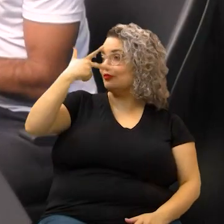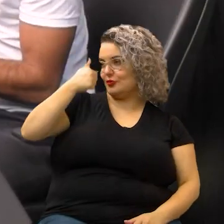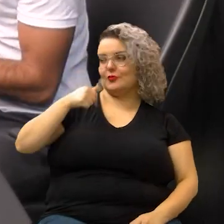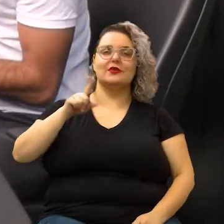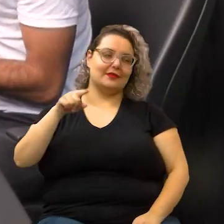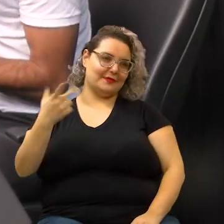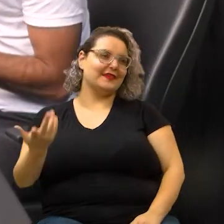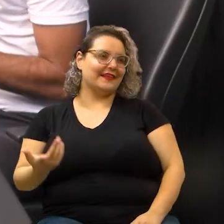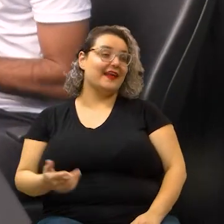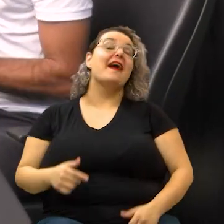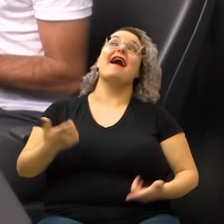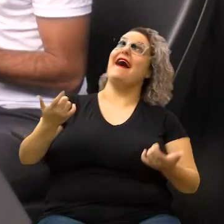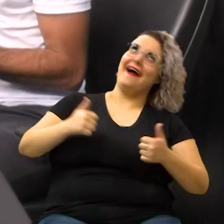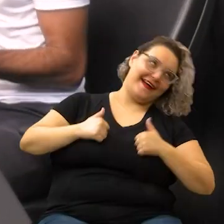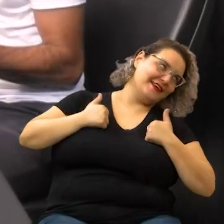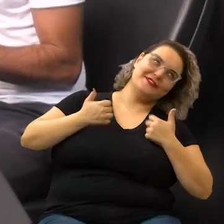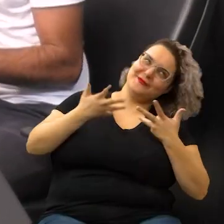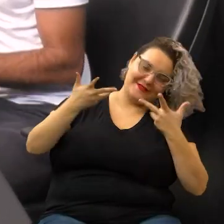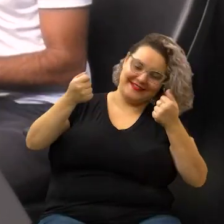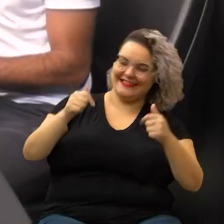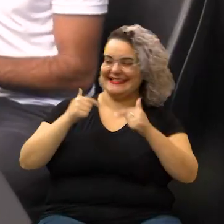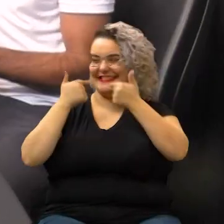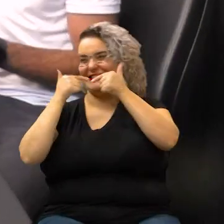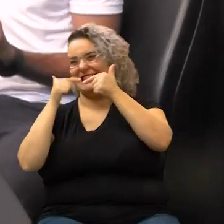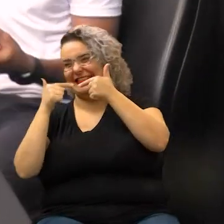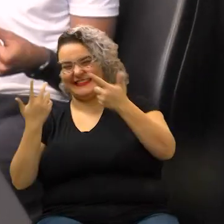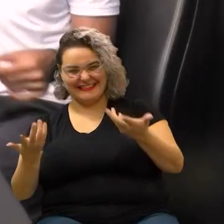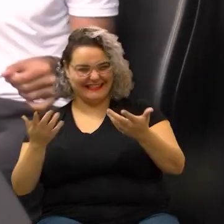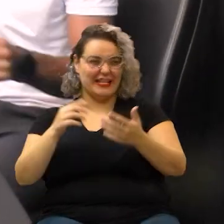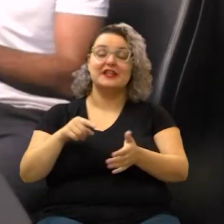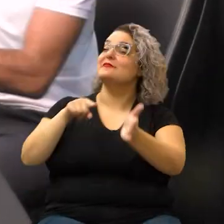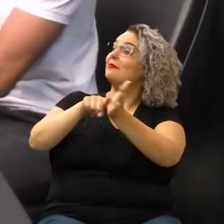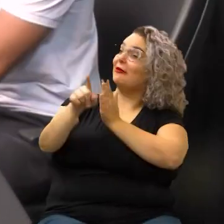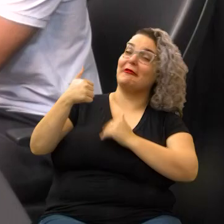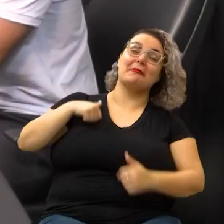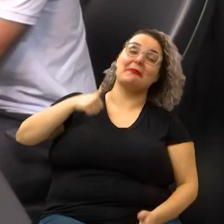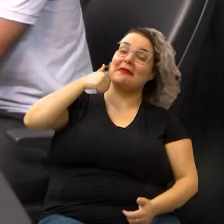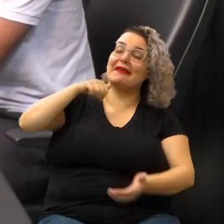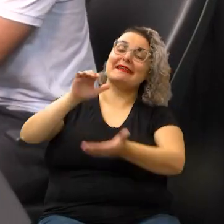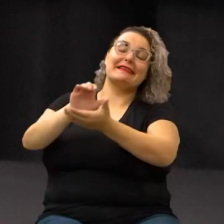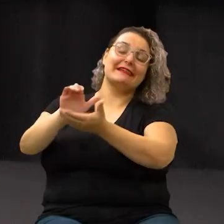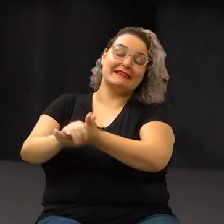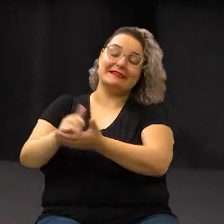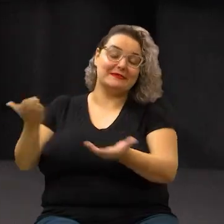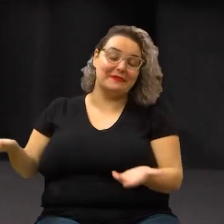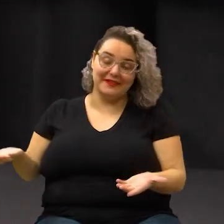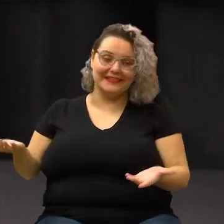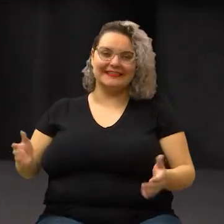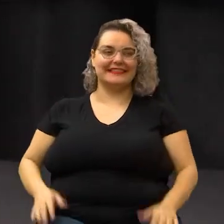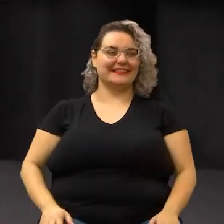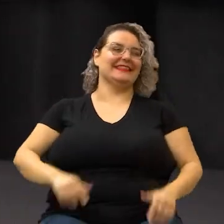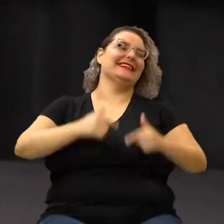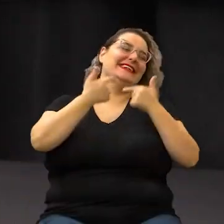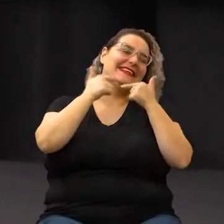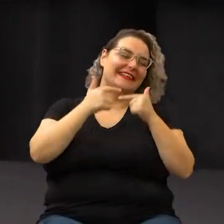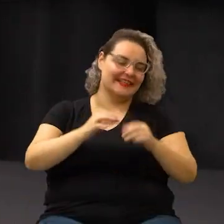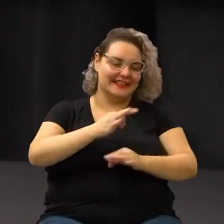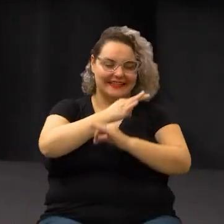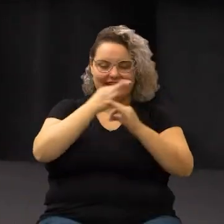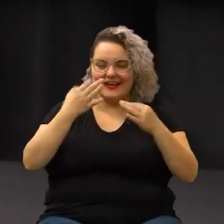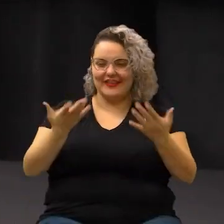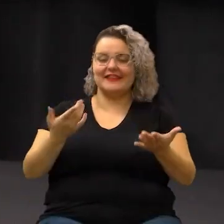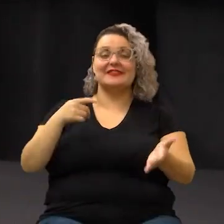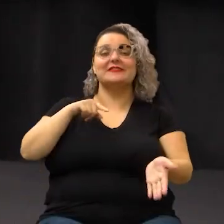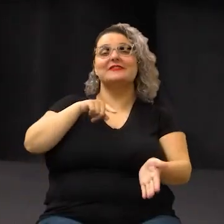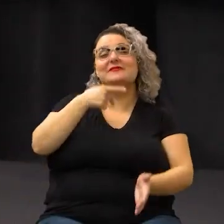também. Segundo olha, a minha esposa. É tudo, né? Tá ótimo, então, Igor. Olha, você já contou aqui, logo na